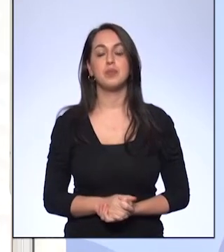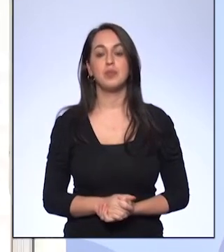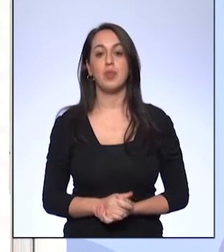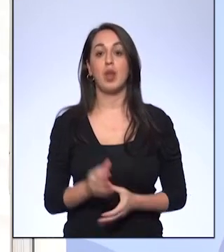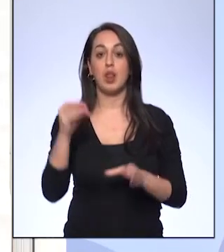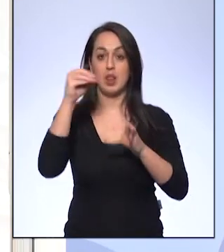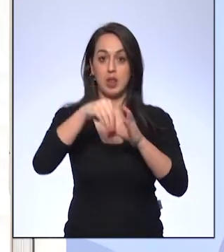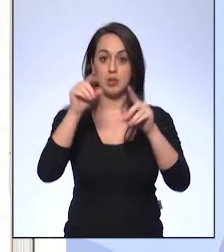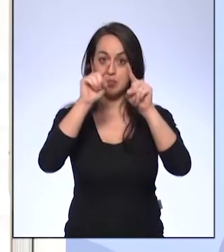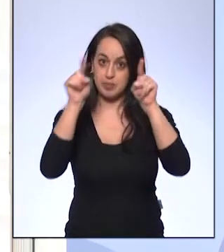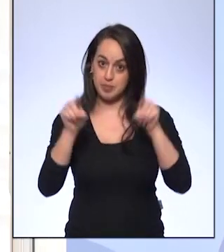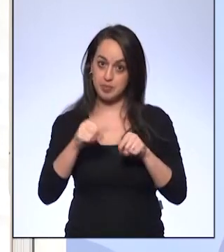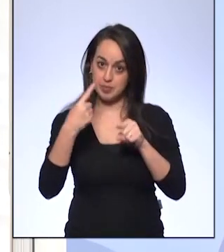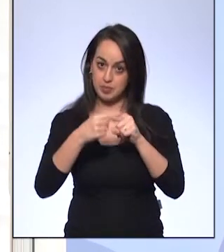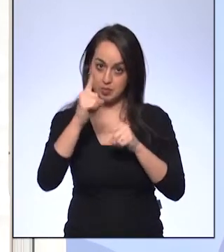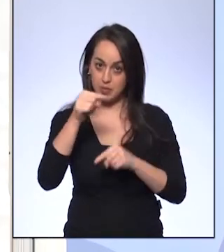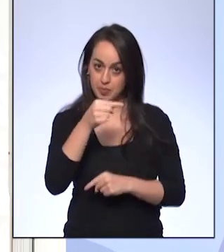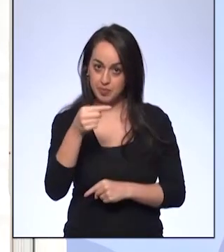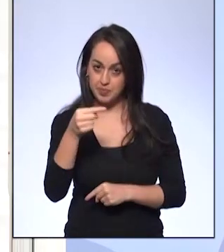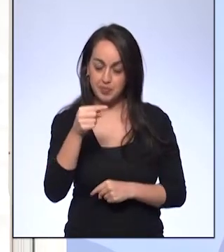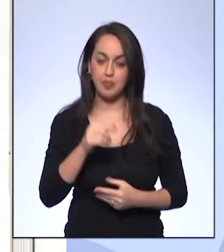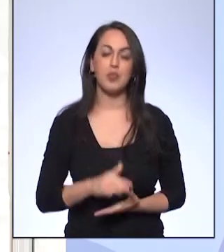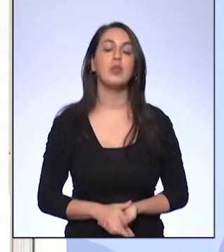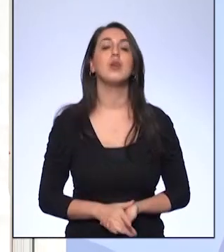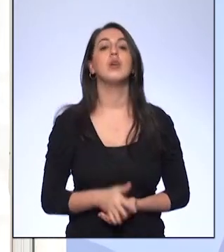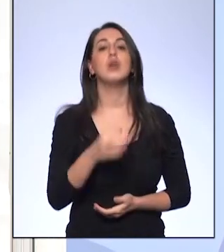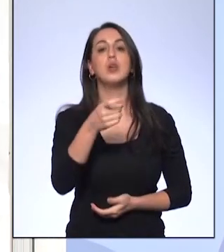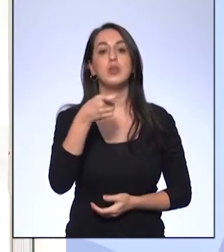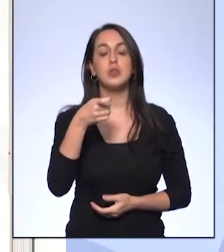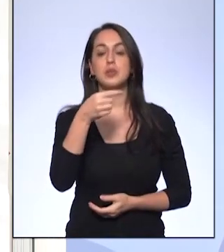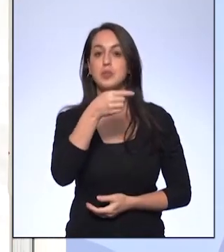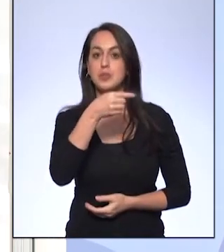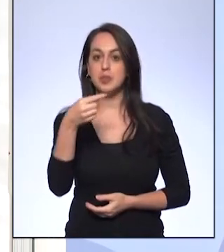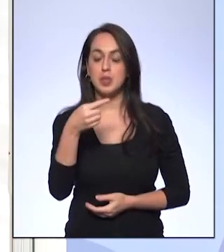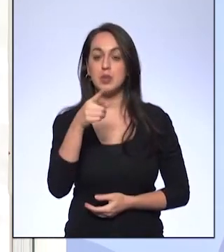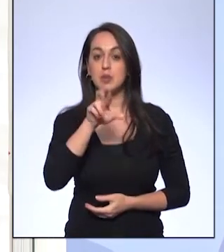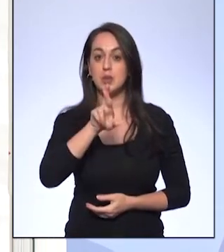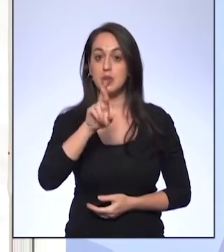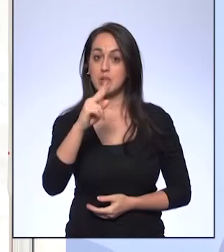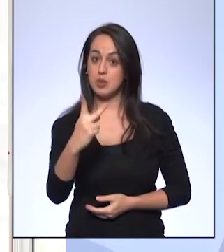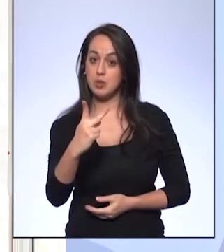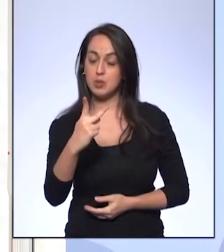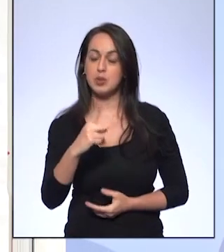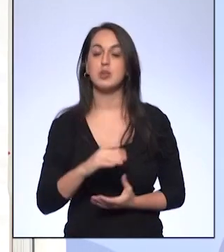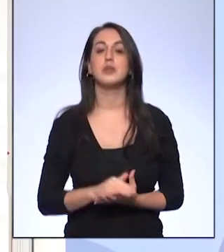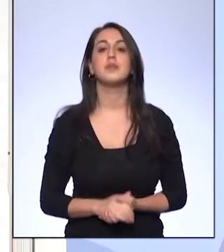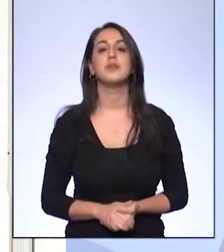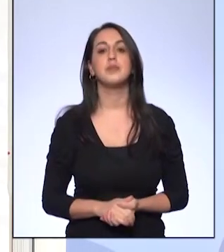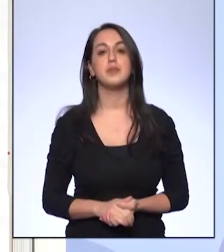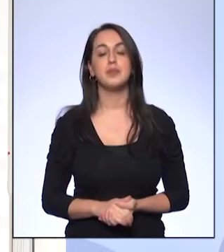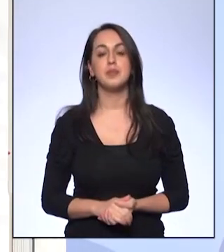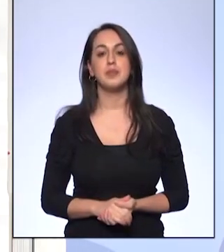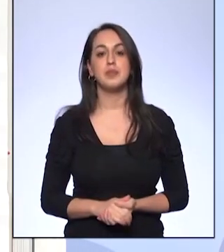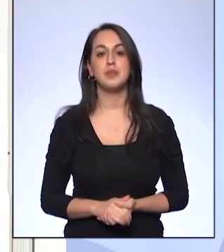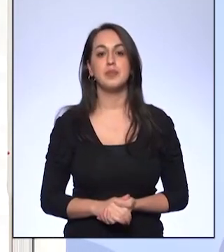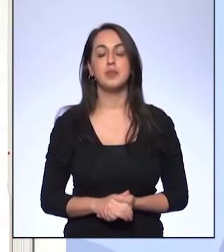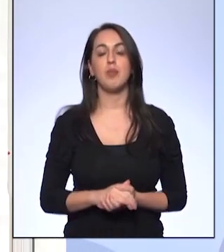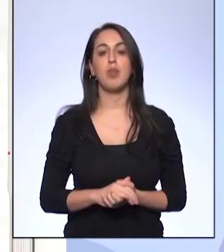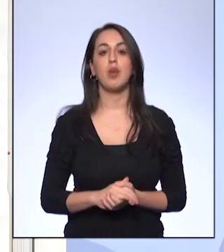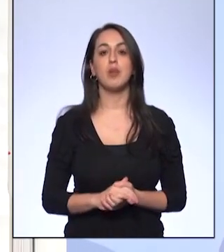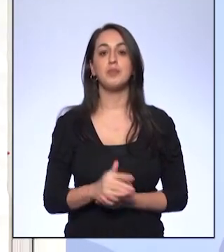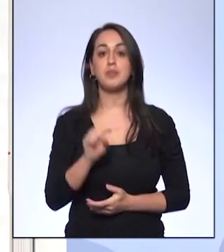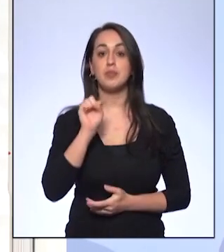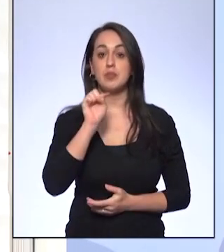dentro dos parênteses. X menos R2 vale 3,